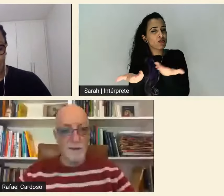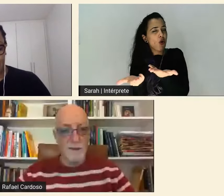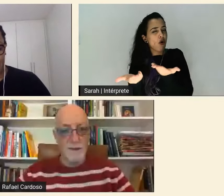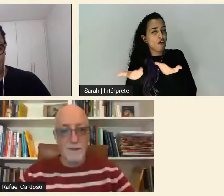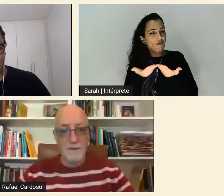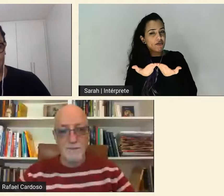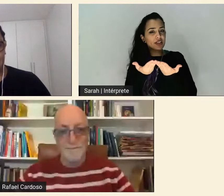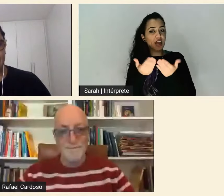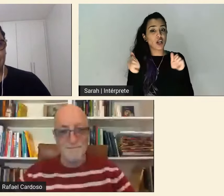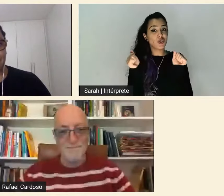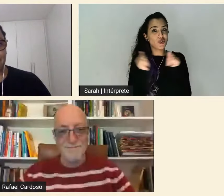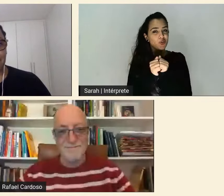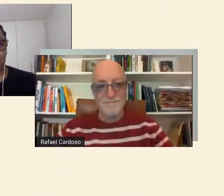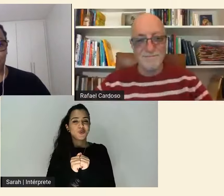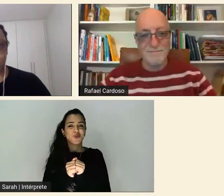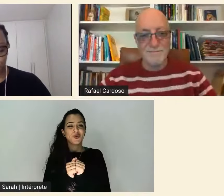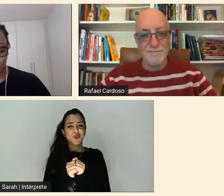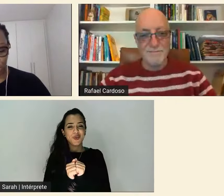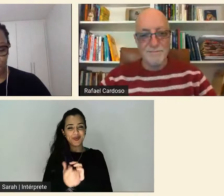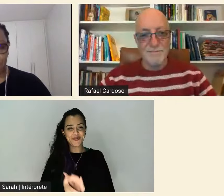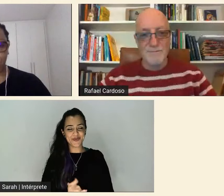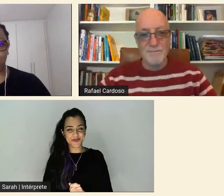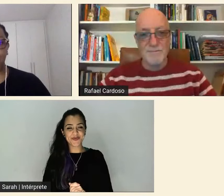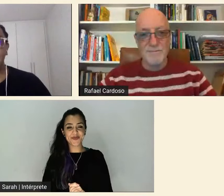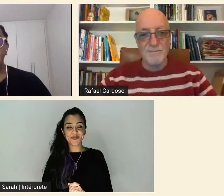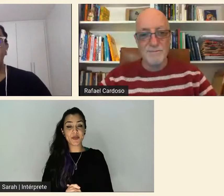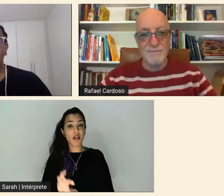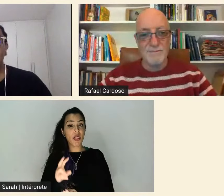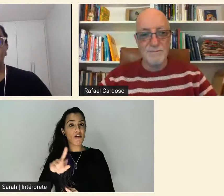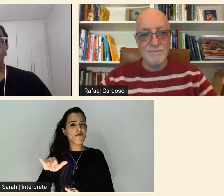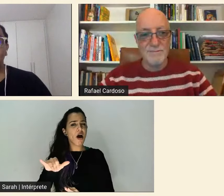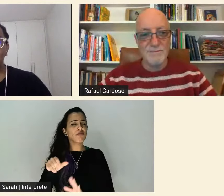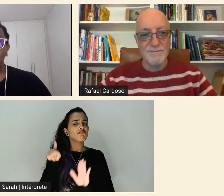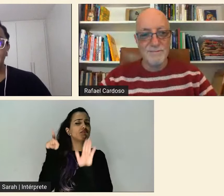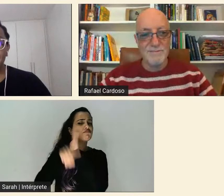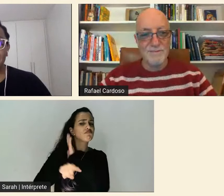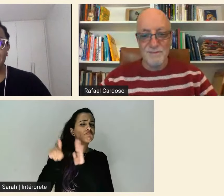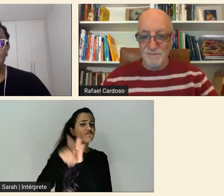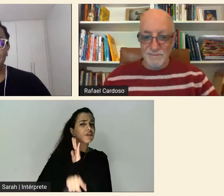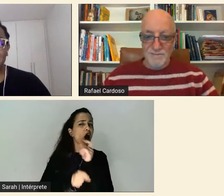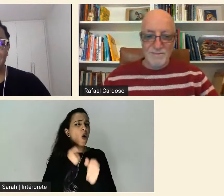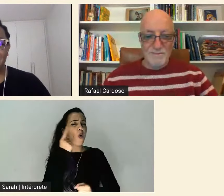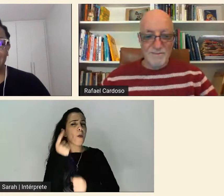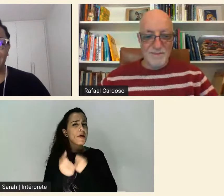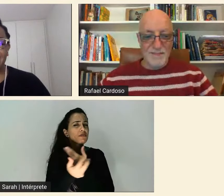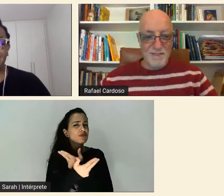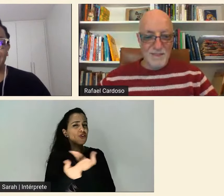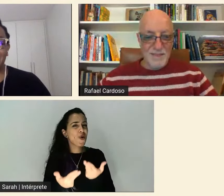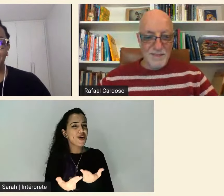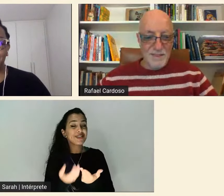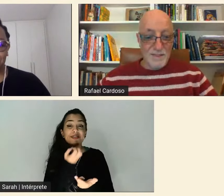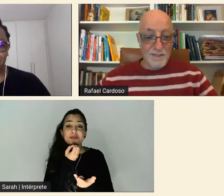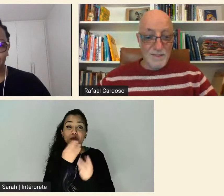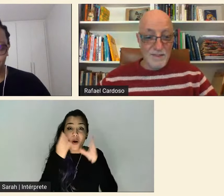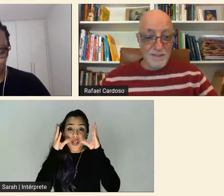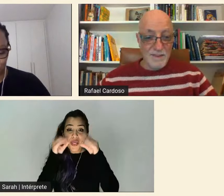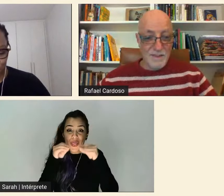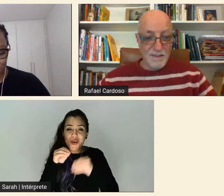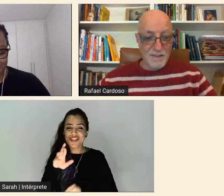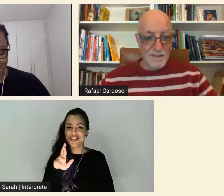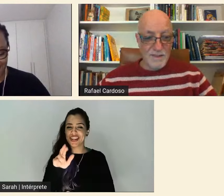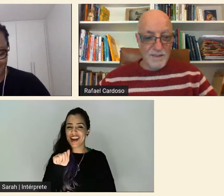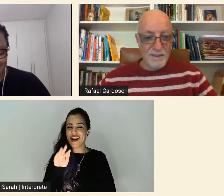nós. Ele traz aqui alguns questionamentos. Boa noite, Rafael, que nos fala